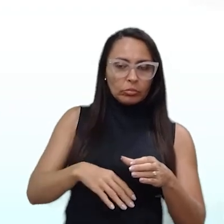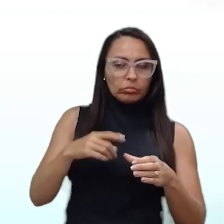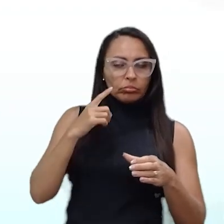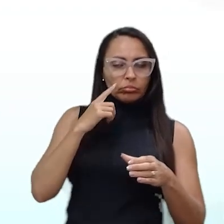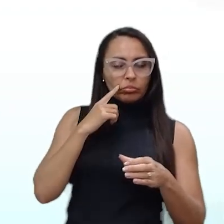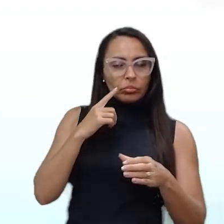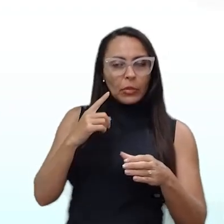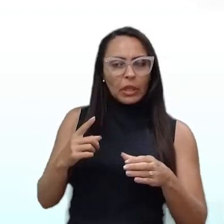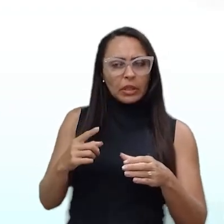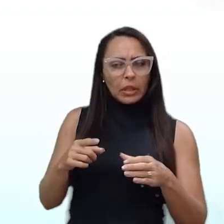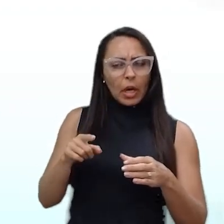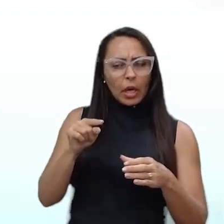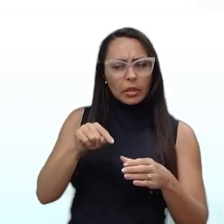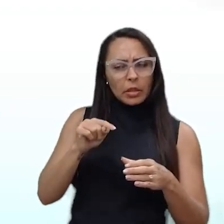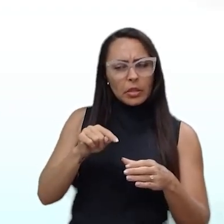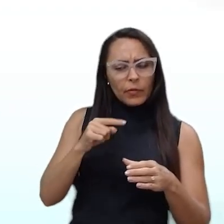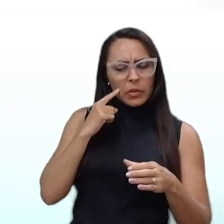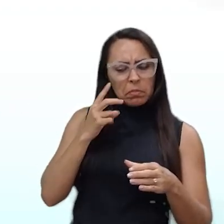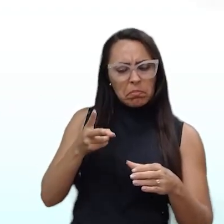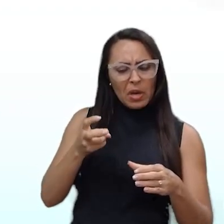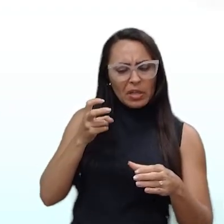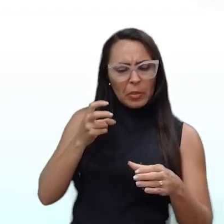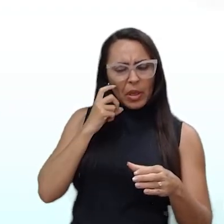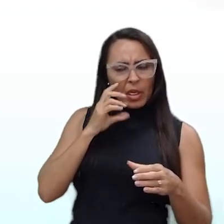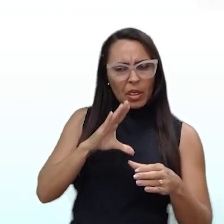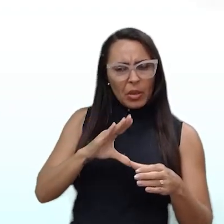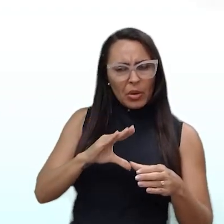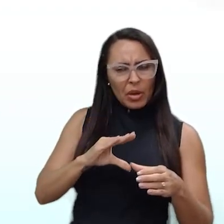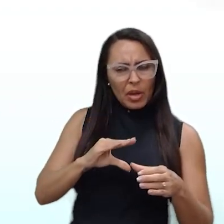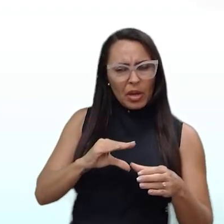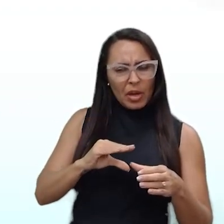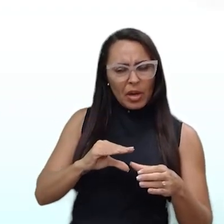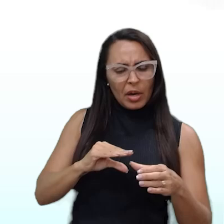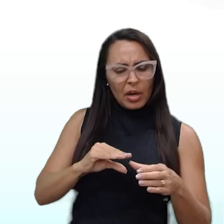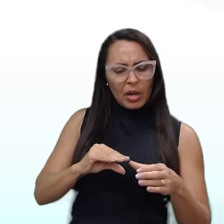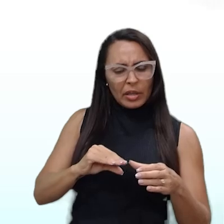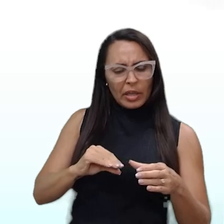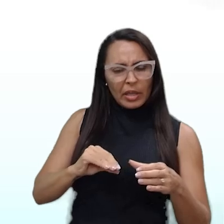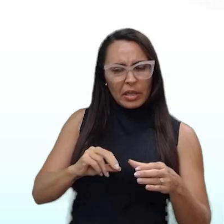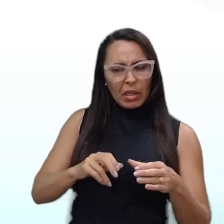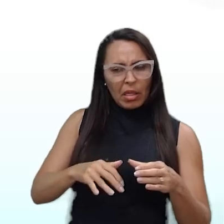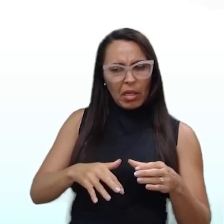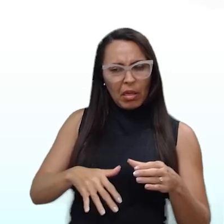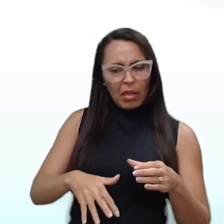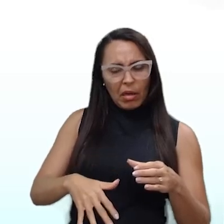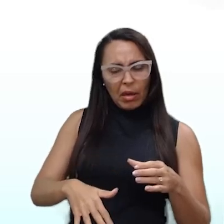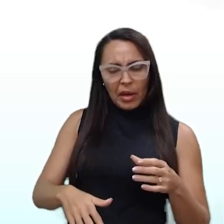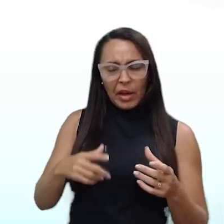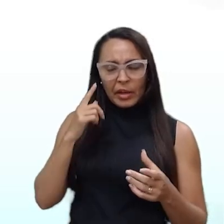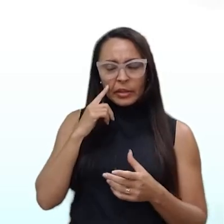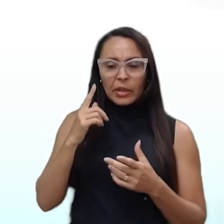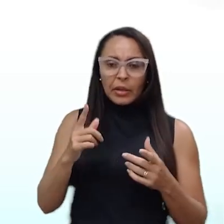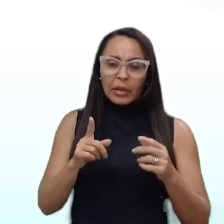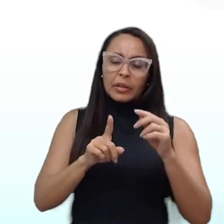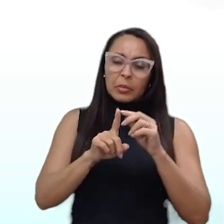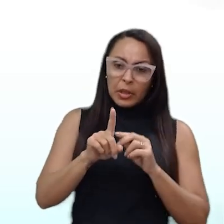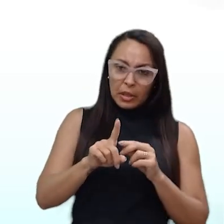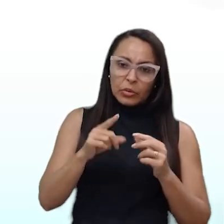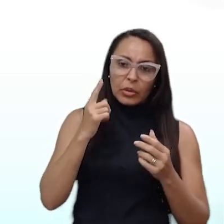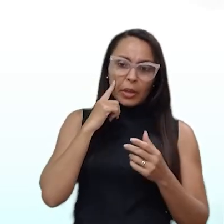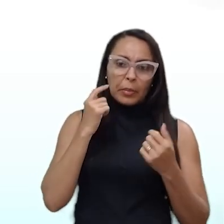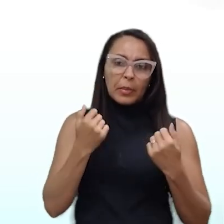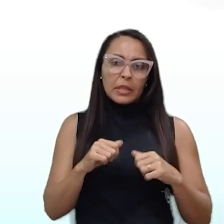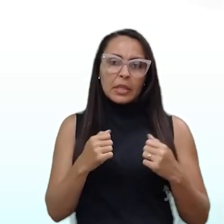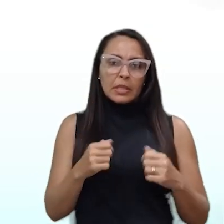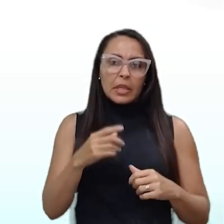que gradativamente aquele gelo começaria a derreter e a ter o quê? Para que ele derreta, a temperatura do gelo precisa